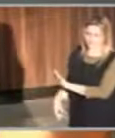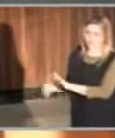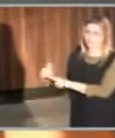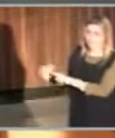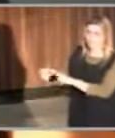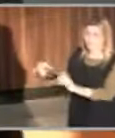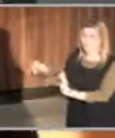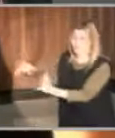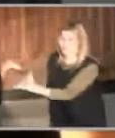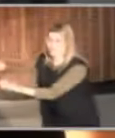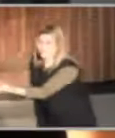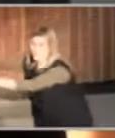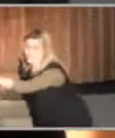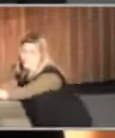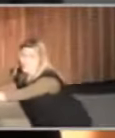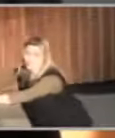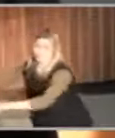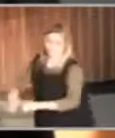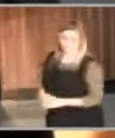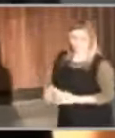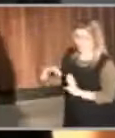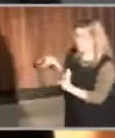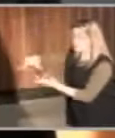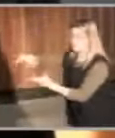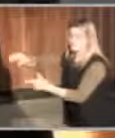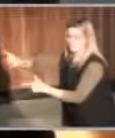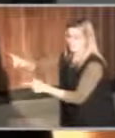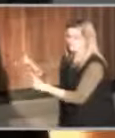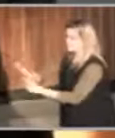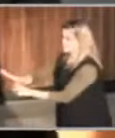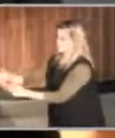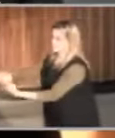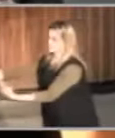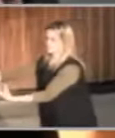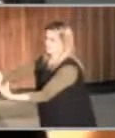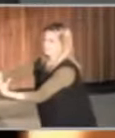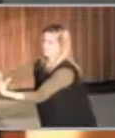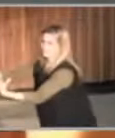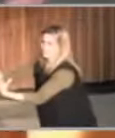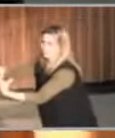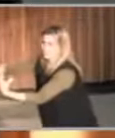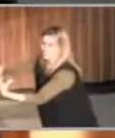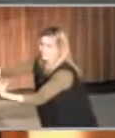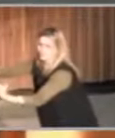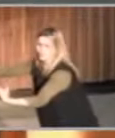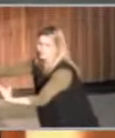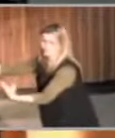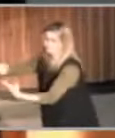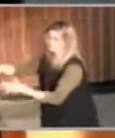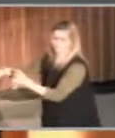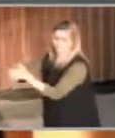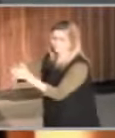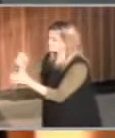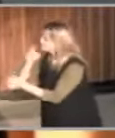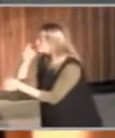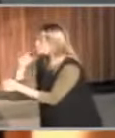o foco na família não é formar esse ou aquele o foco da família é gerar os valores os